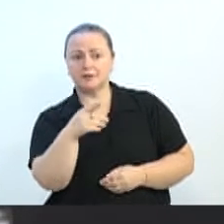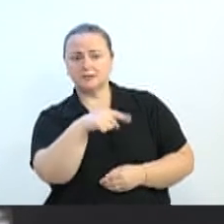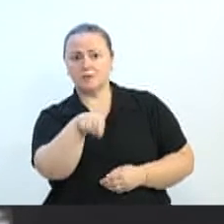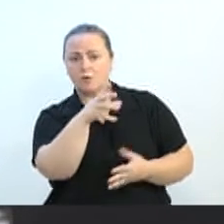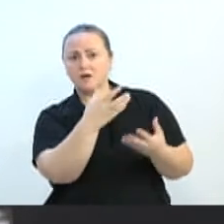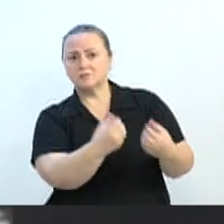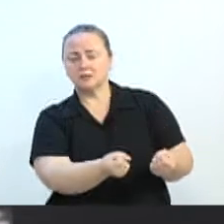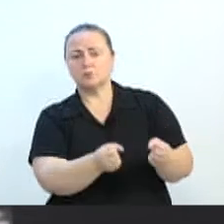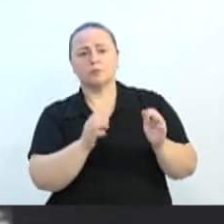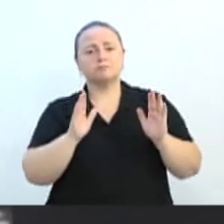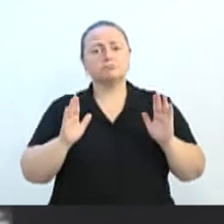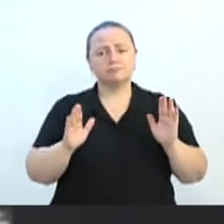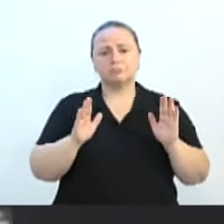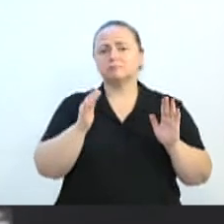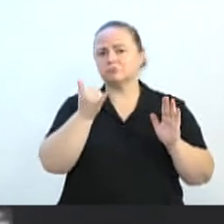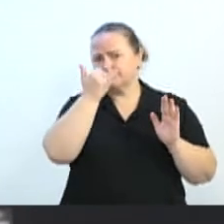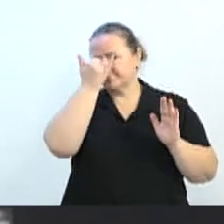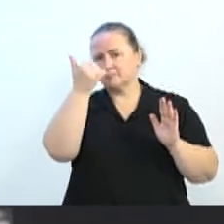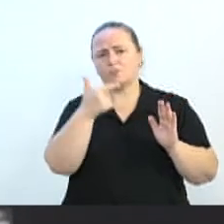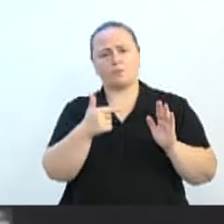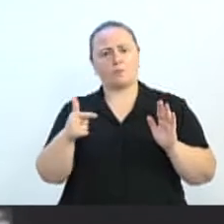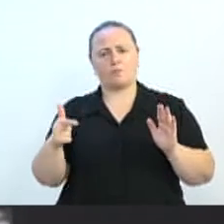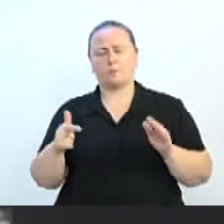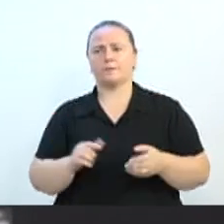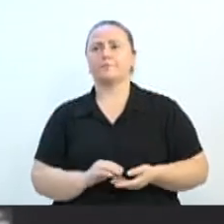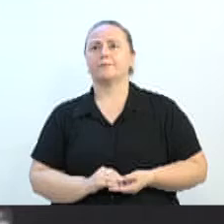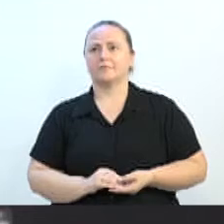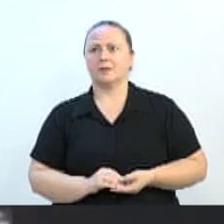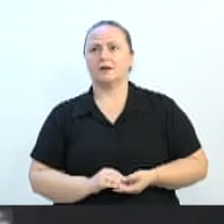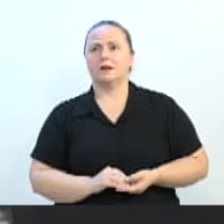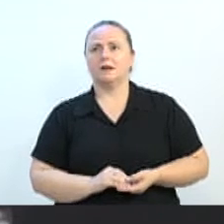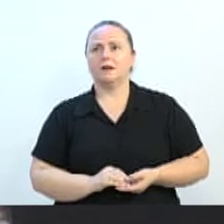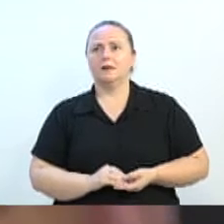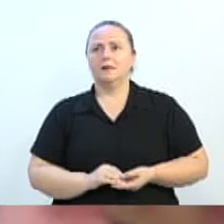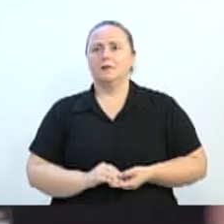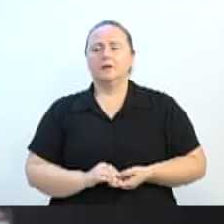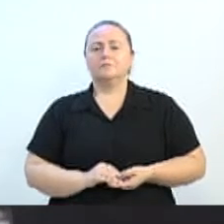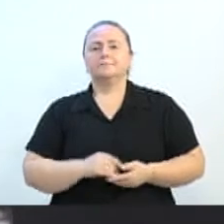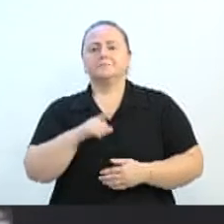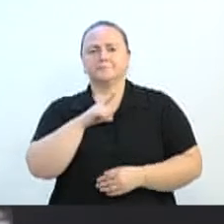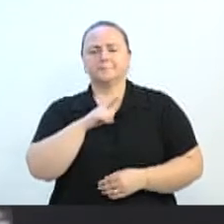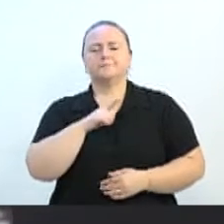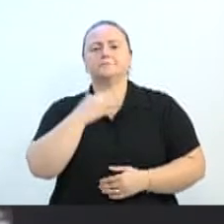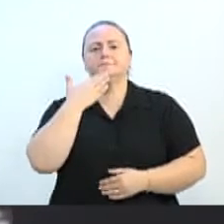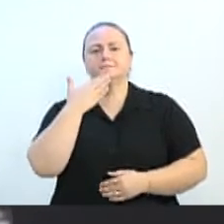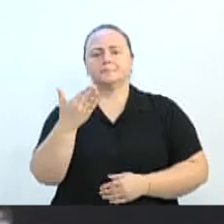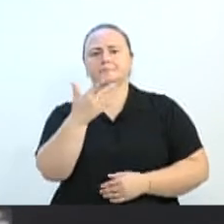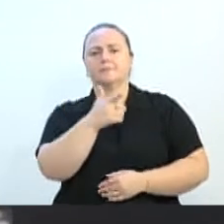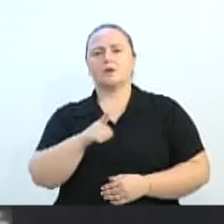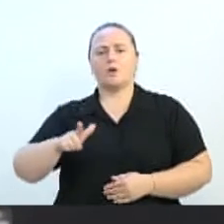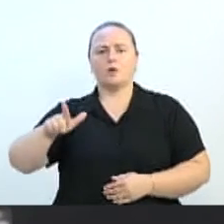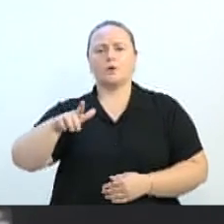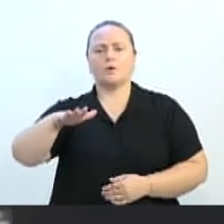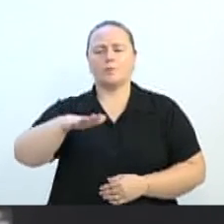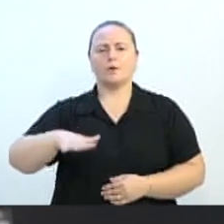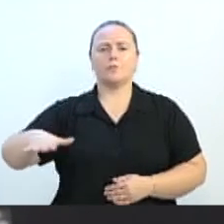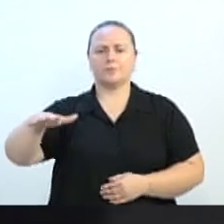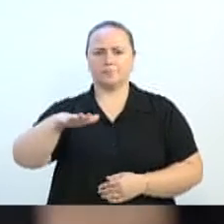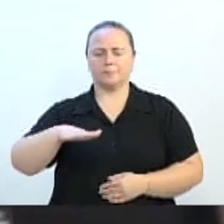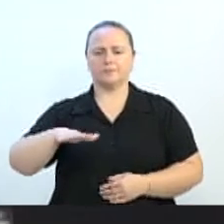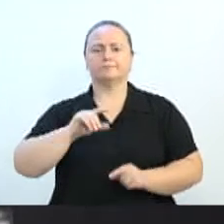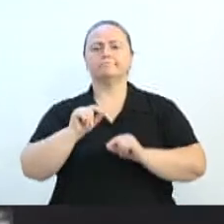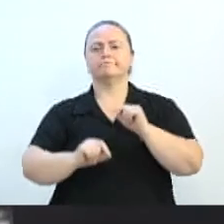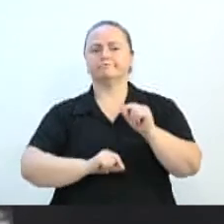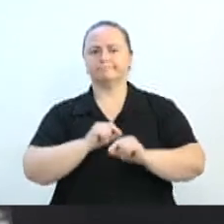também sei que o senhor vai falar também dessa situação porque nós temos em conjunto um outro pedido para aquela região que é o